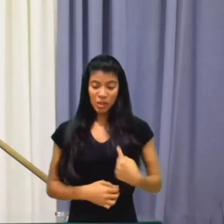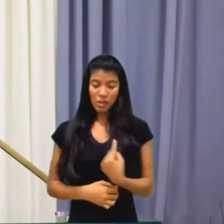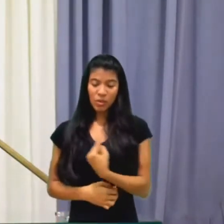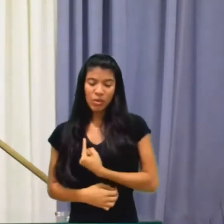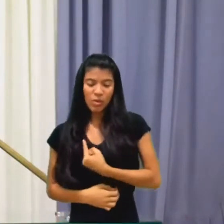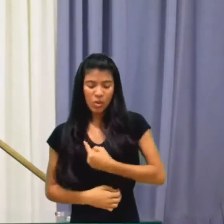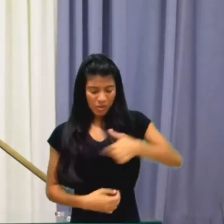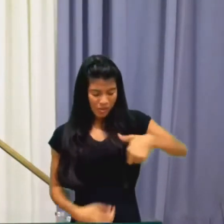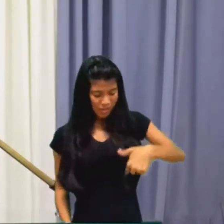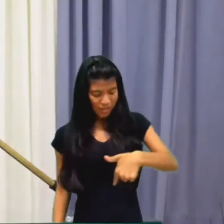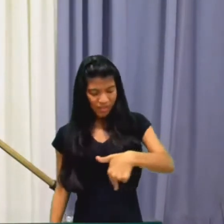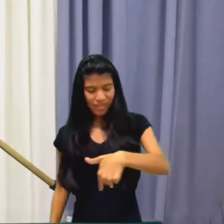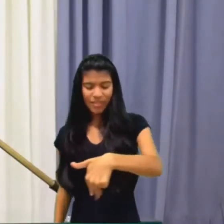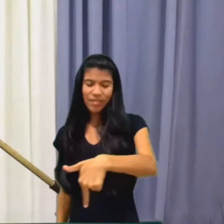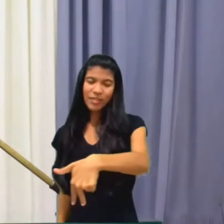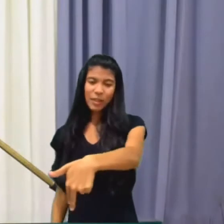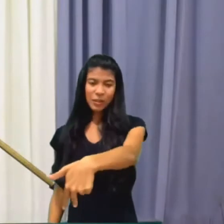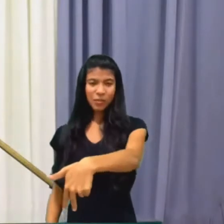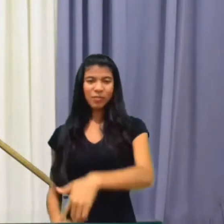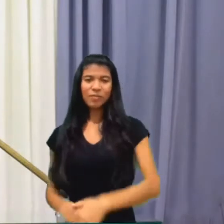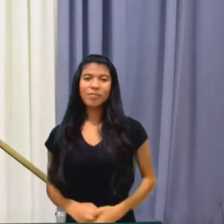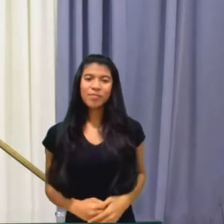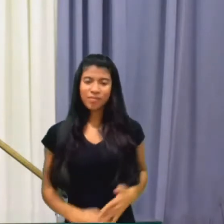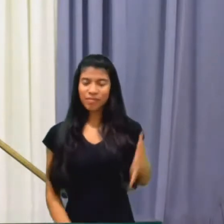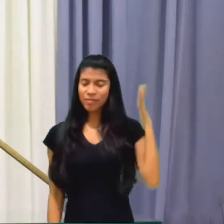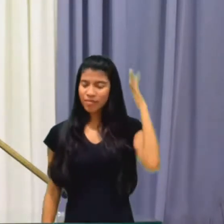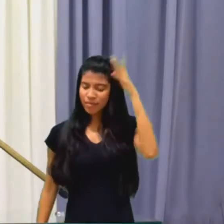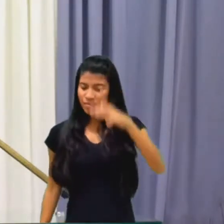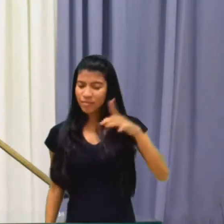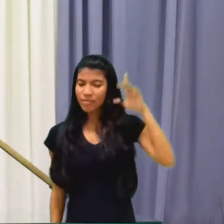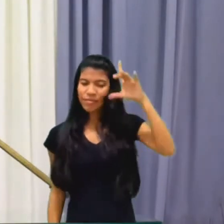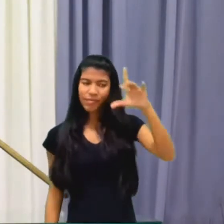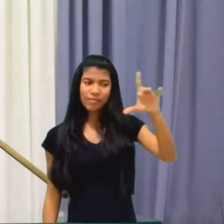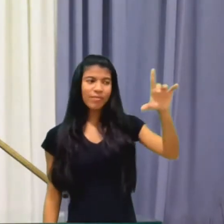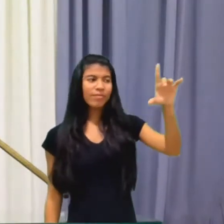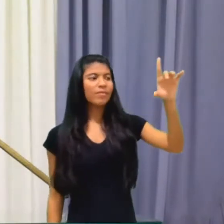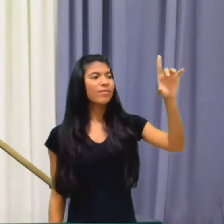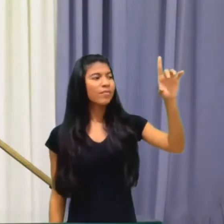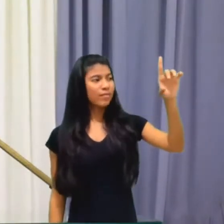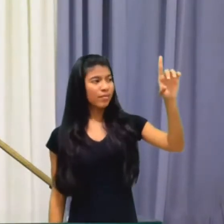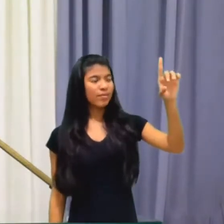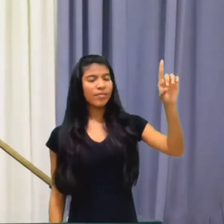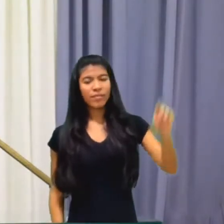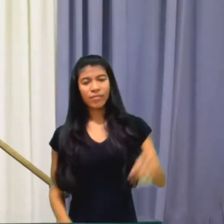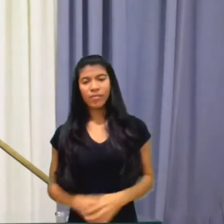enxutos. Louvado seja o nome do Senhor. A presença do Senhor nos